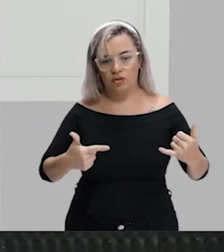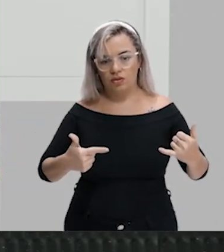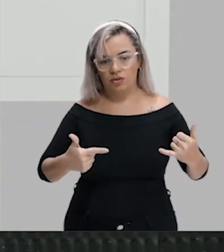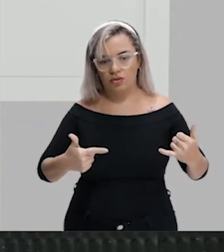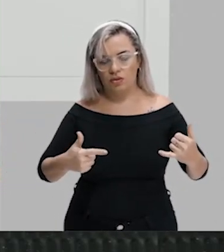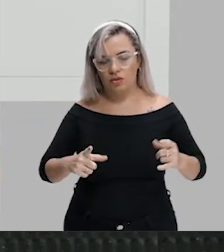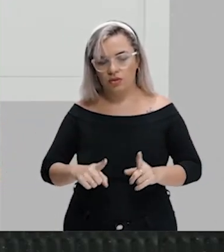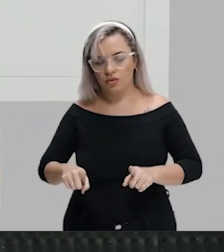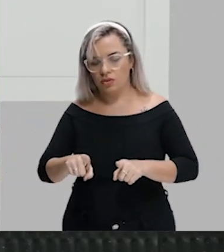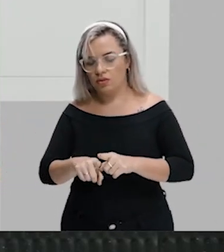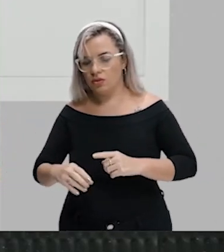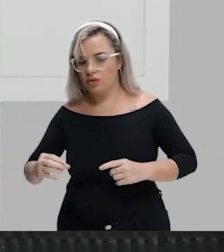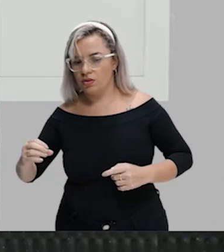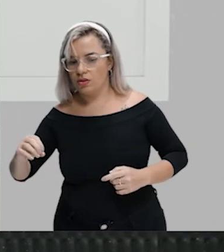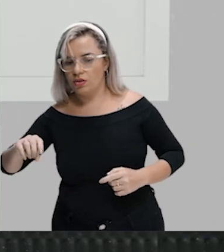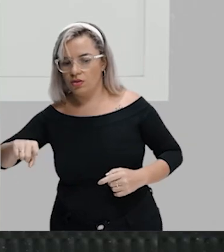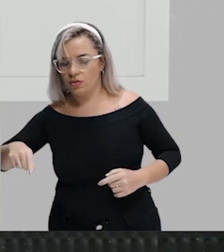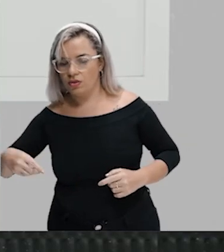0,4.